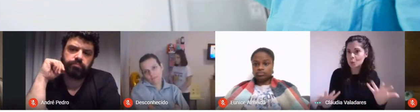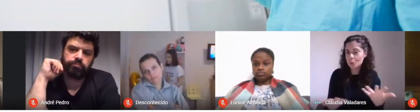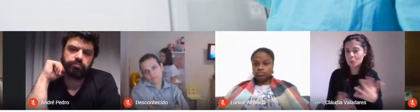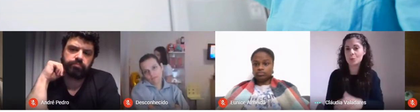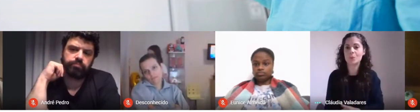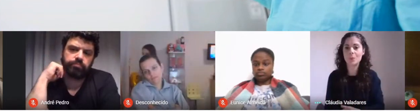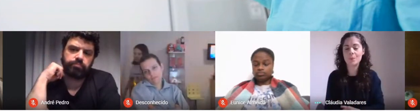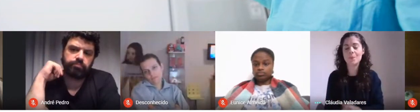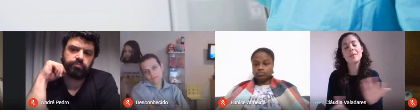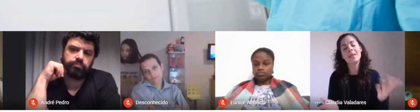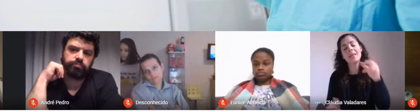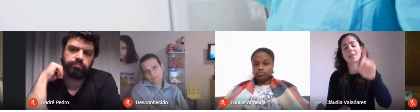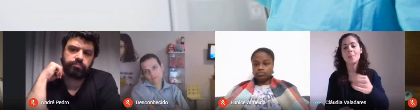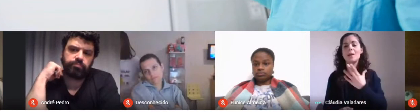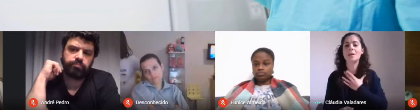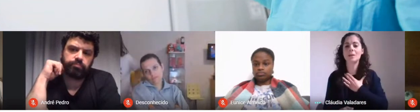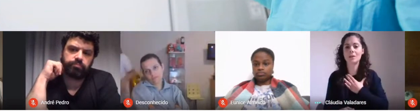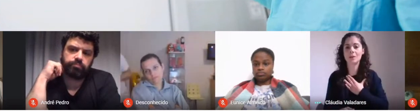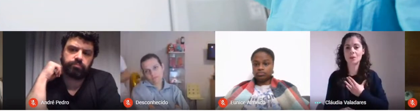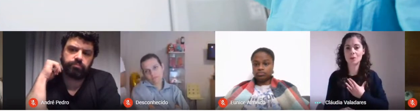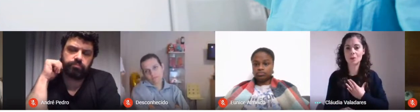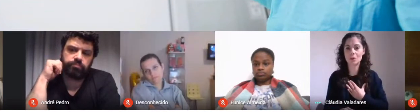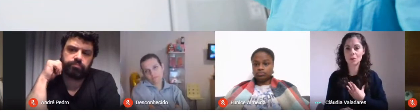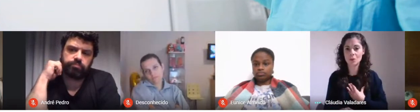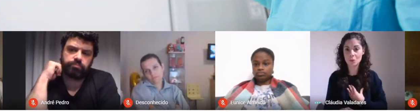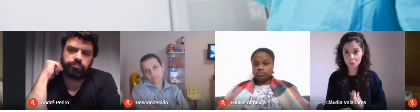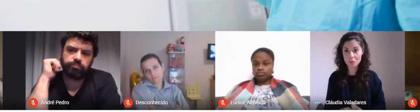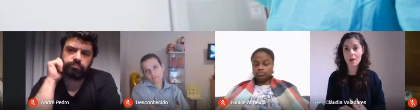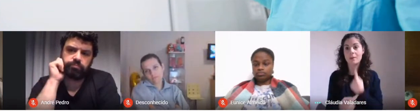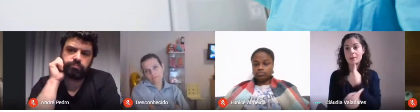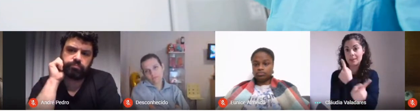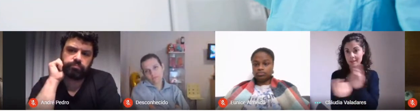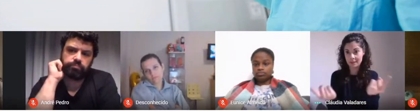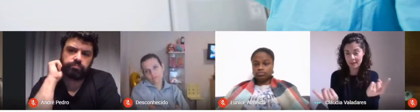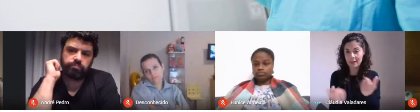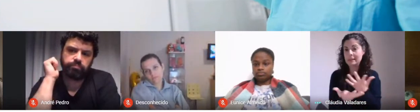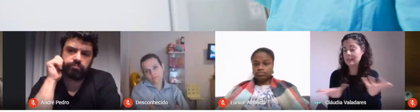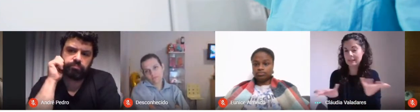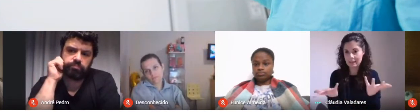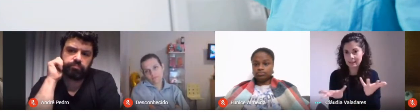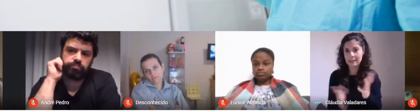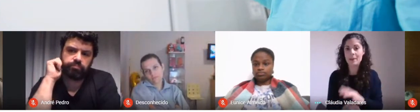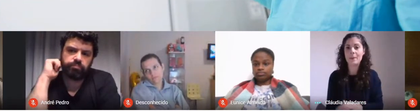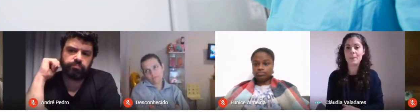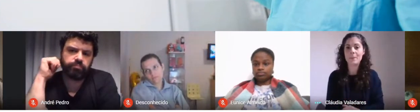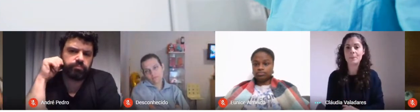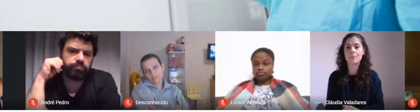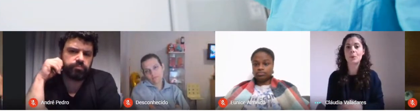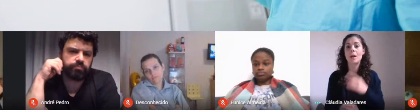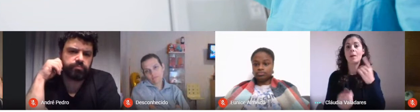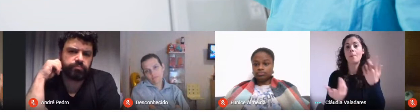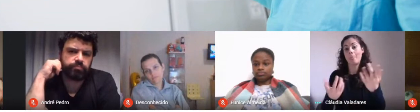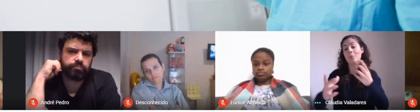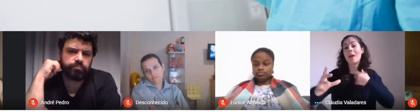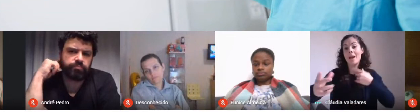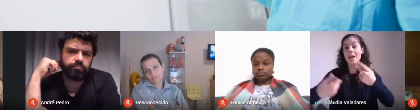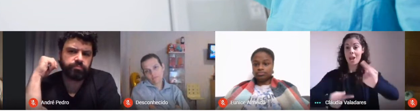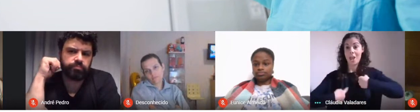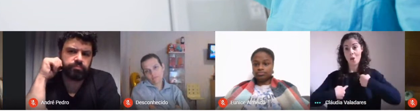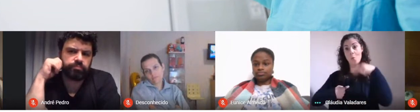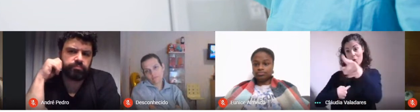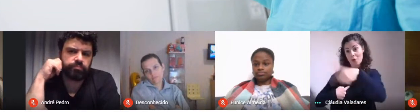E queria também dizer que, apesar de existirem algumas dificuldades na comunicação, na nossa